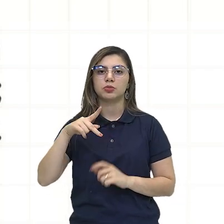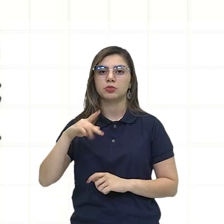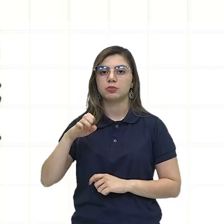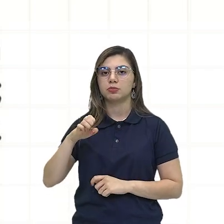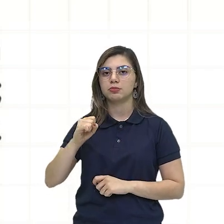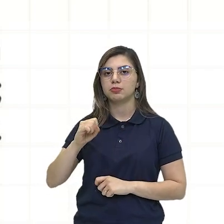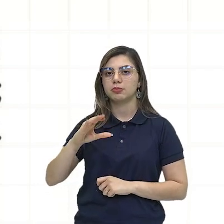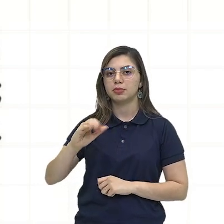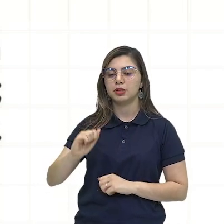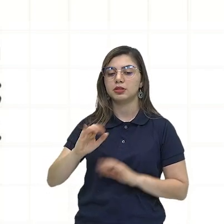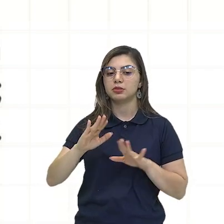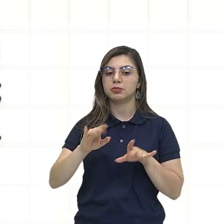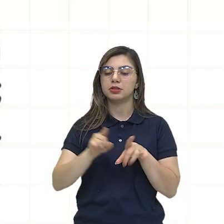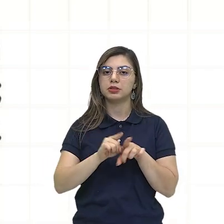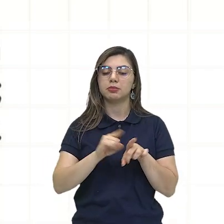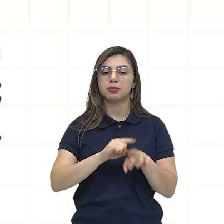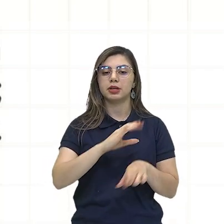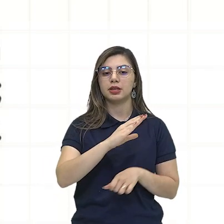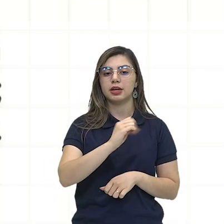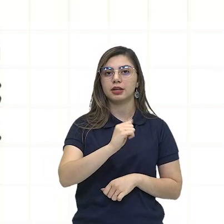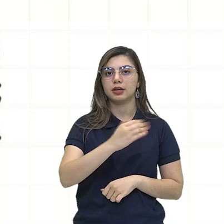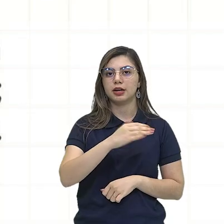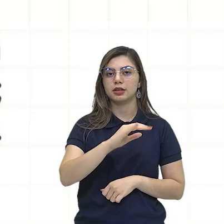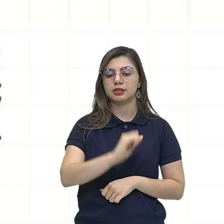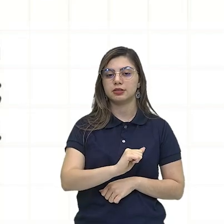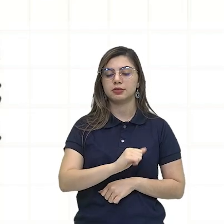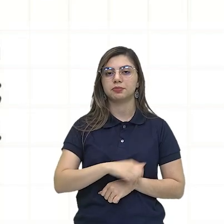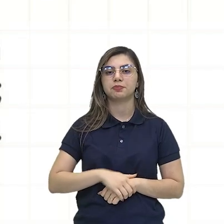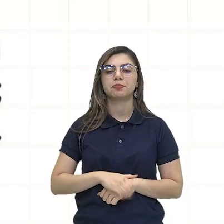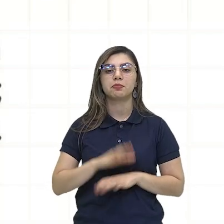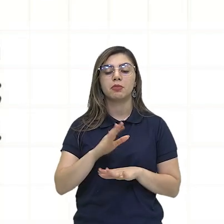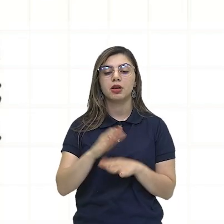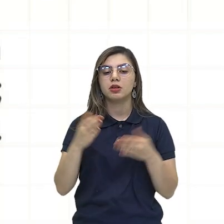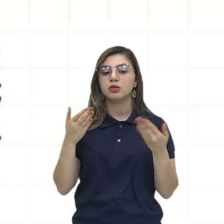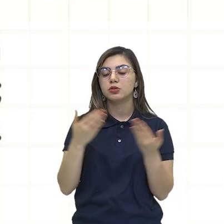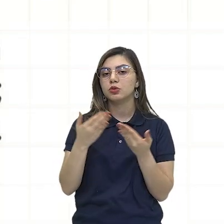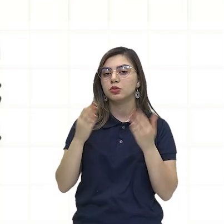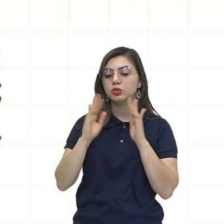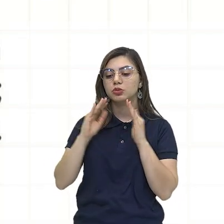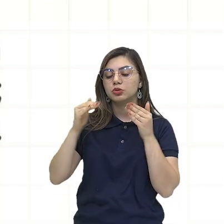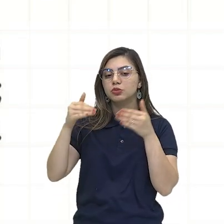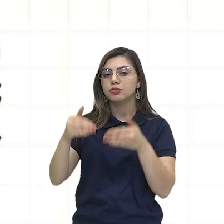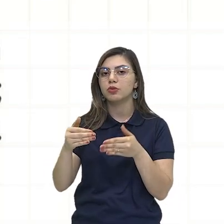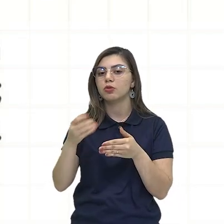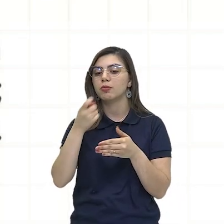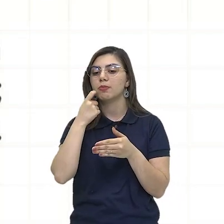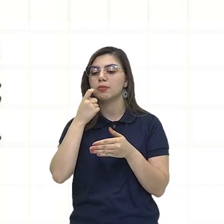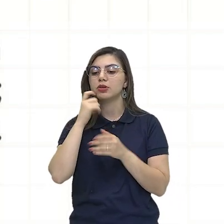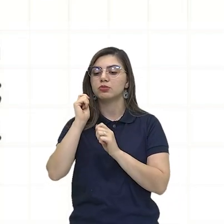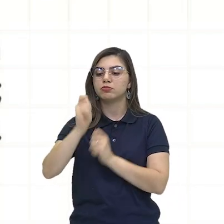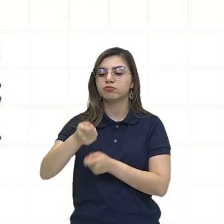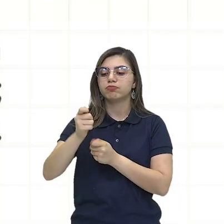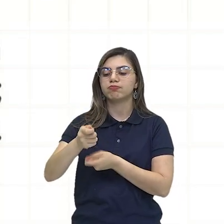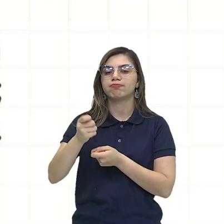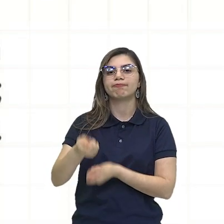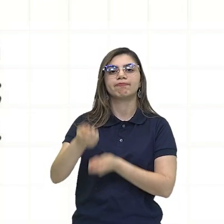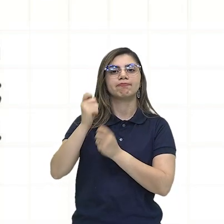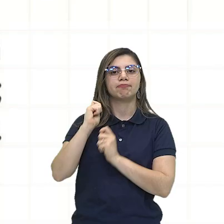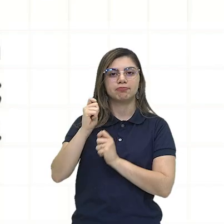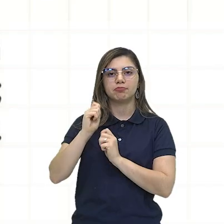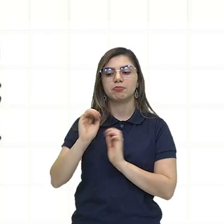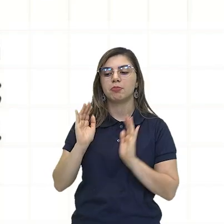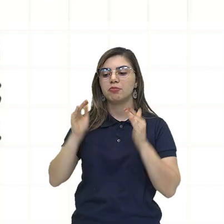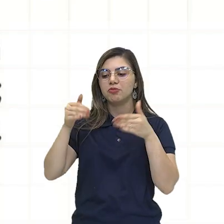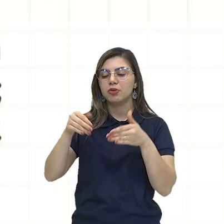do extrativismo animal, mas a nossa aula ela vai se deter quanto à pesca, ou seja, nós vamos abordar